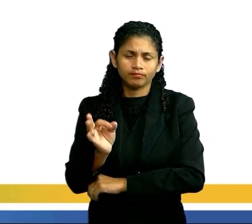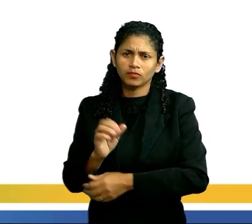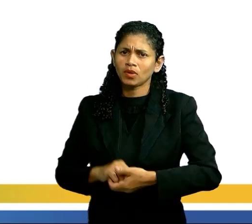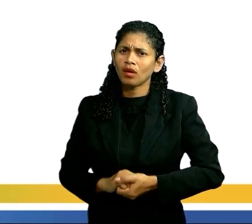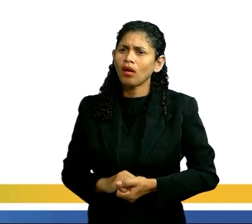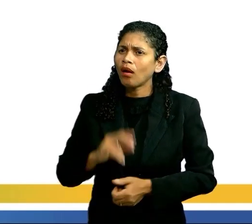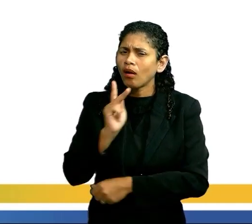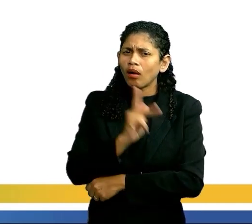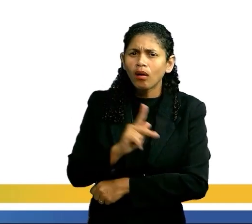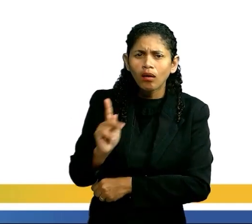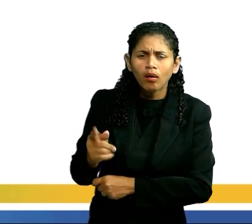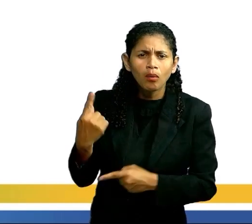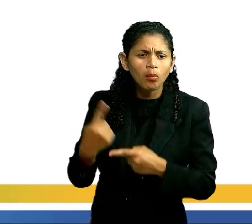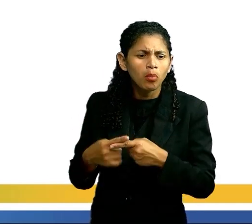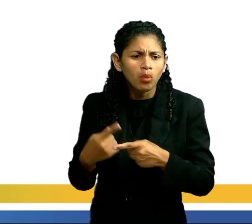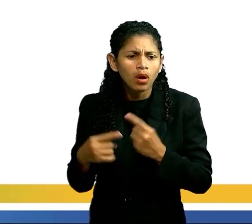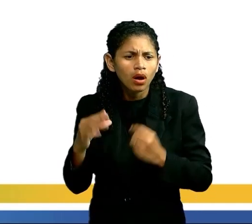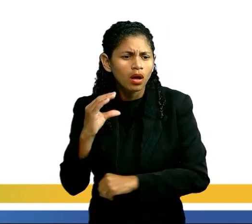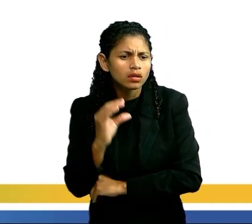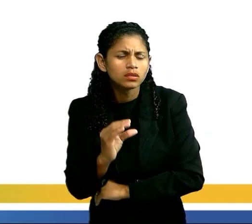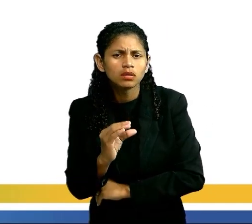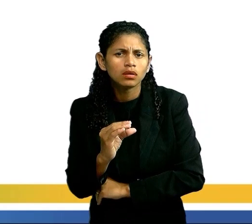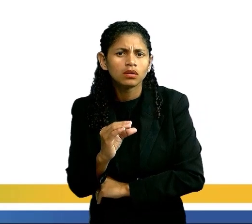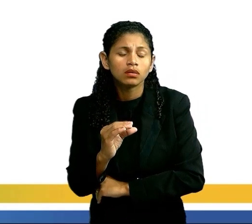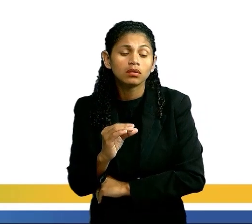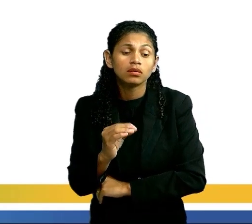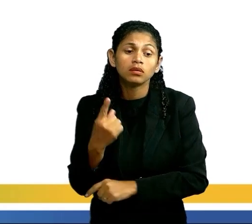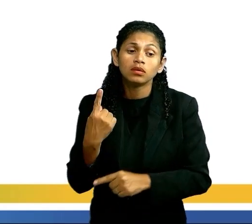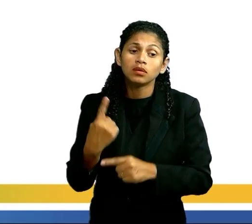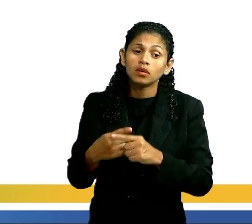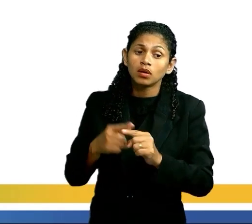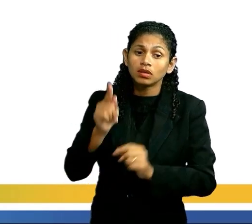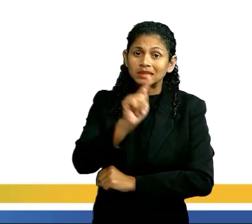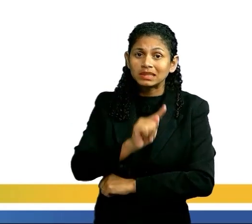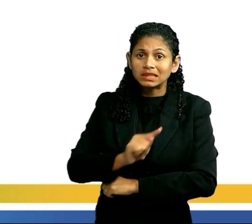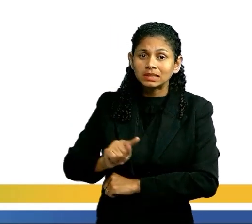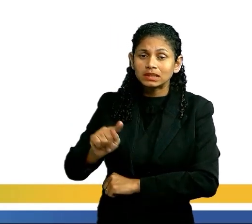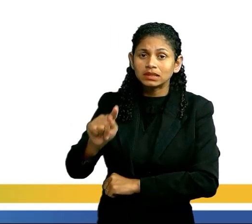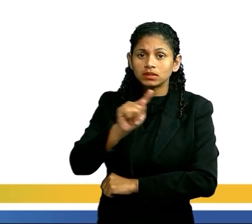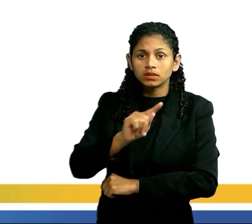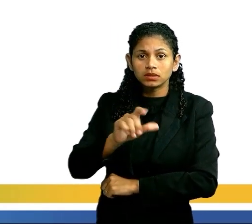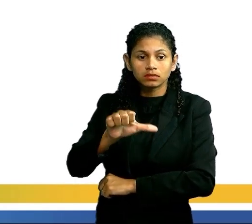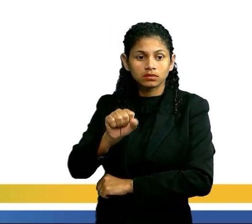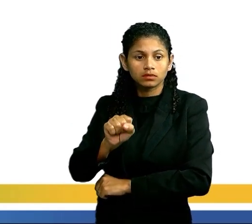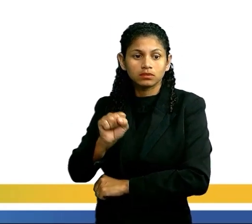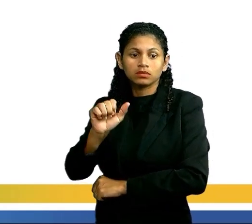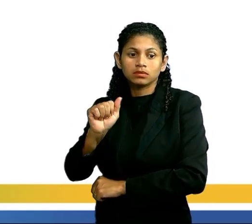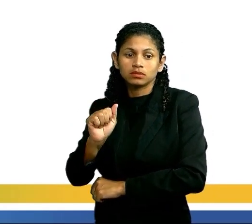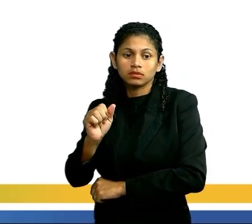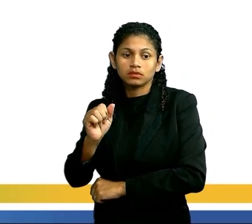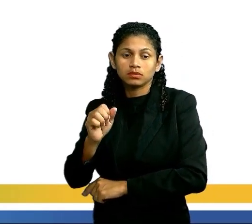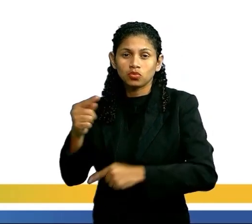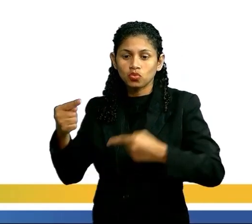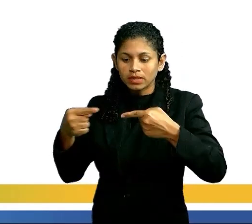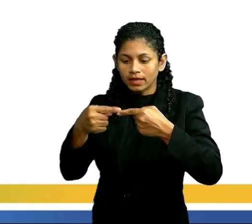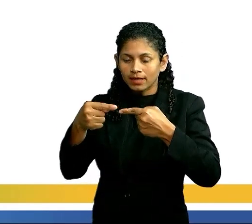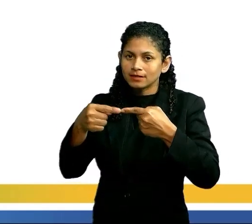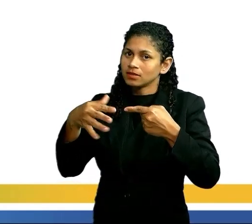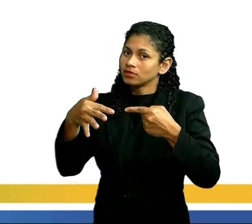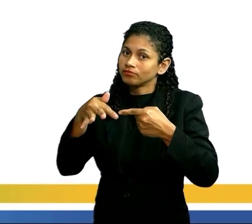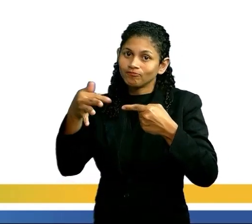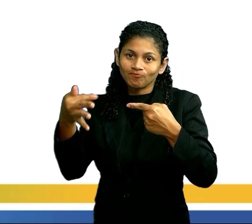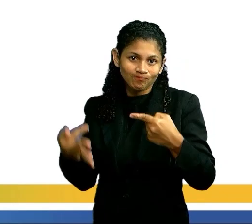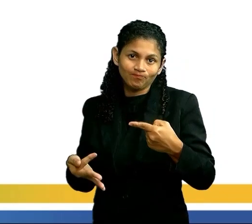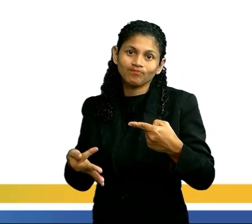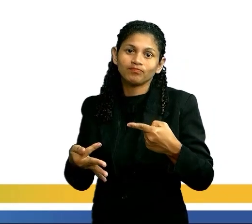professor, mas por que não é a C? Porque está dizendo ciclo saturado. Eu acabei de dizer que nós não temos ciclos